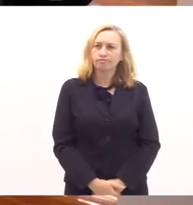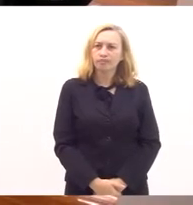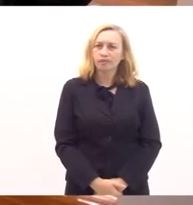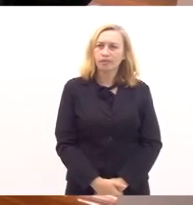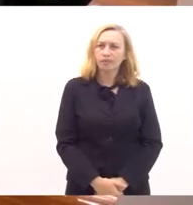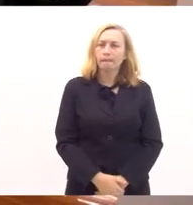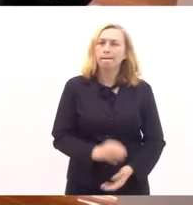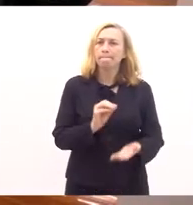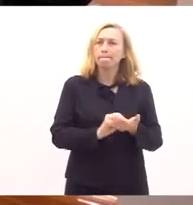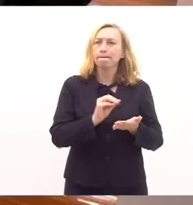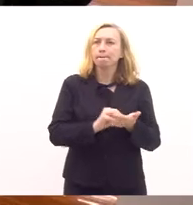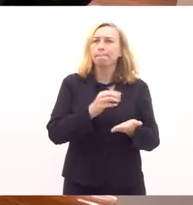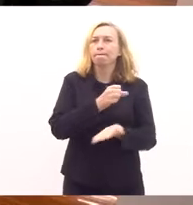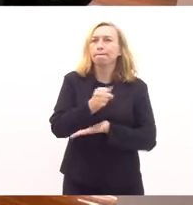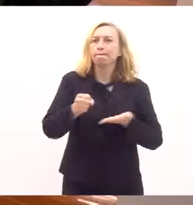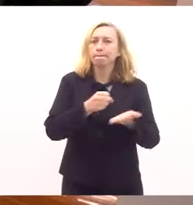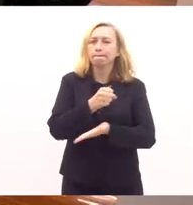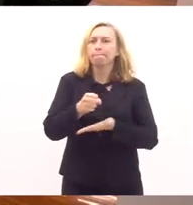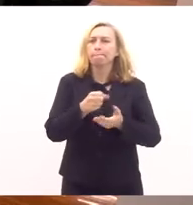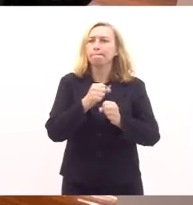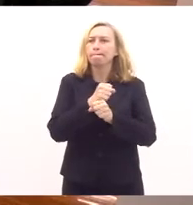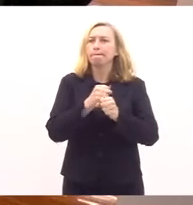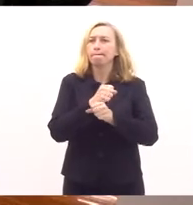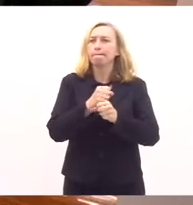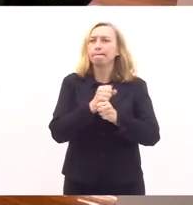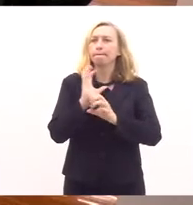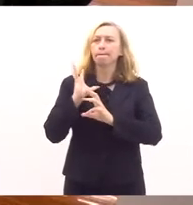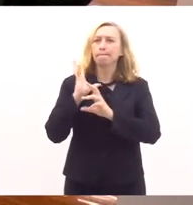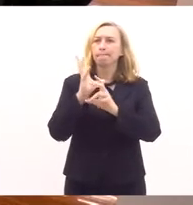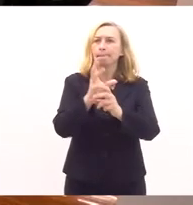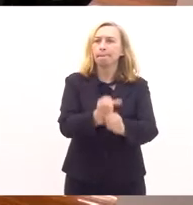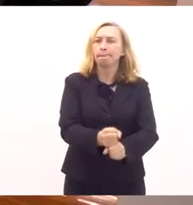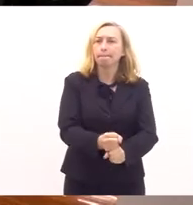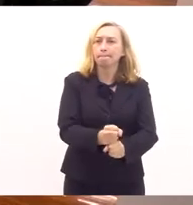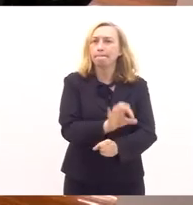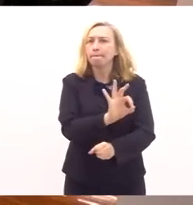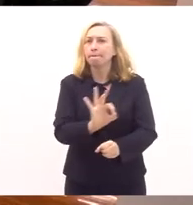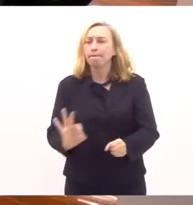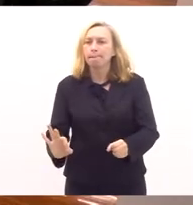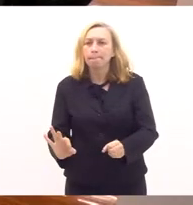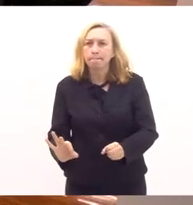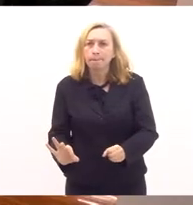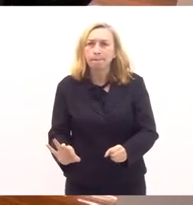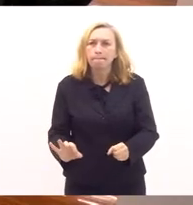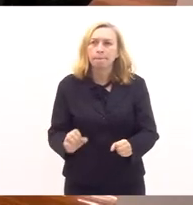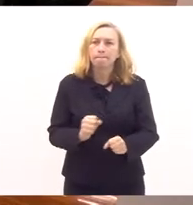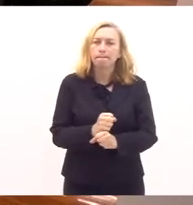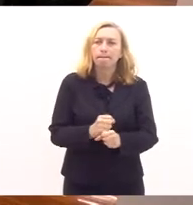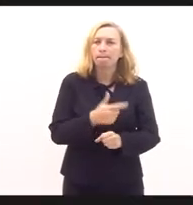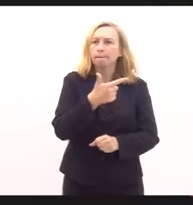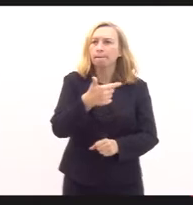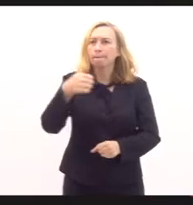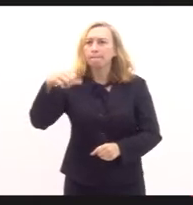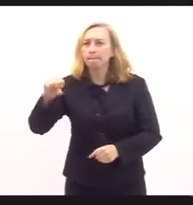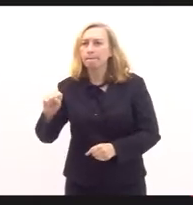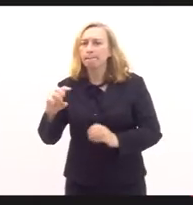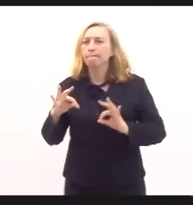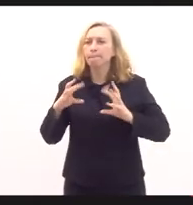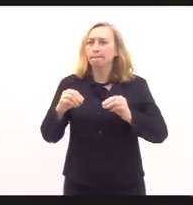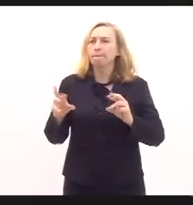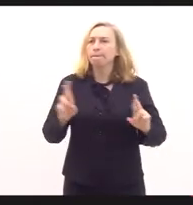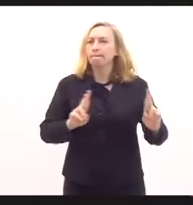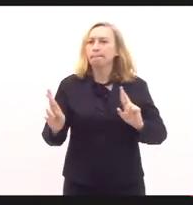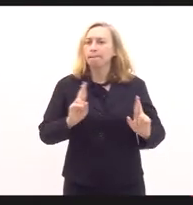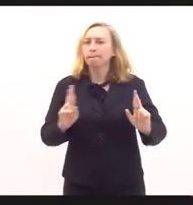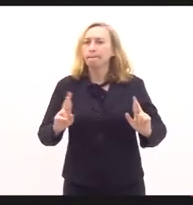Faltou a base do ano que vocês estão calculando esses percentuais. Em relação ao piso de 18. Tudo a gente está tendo que fazer em relação ao piso